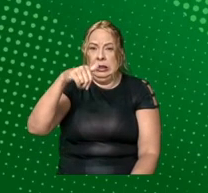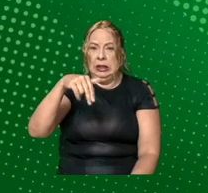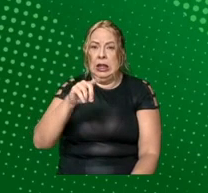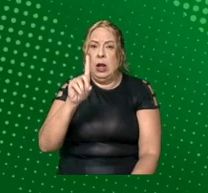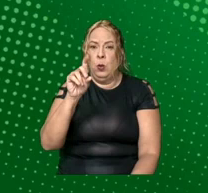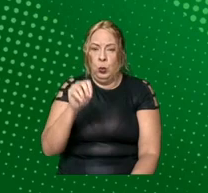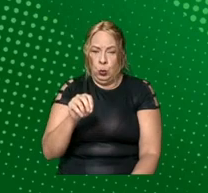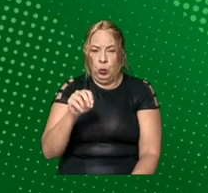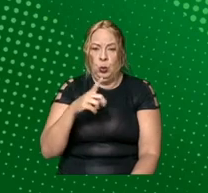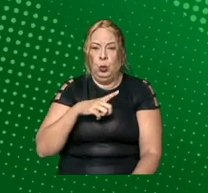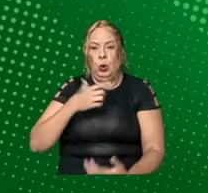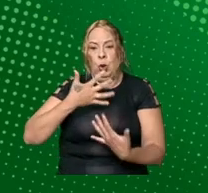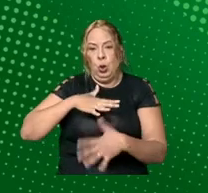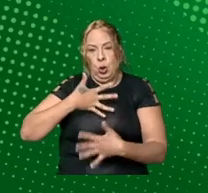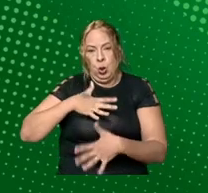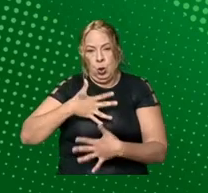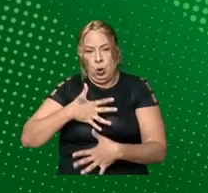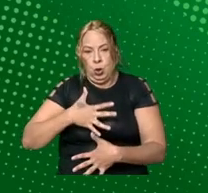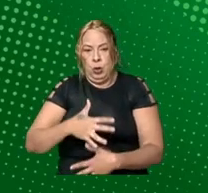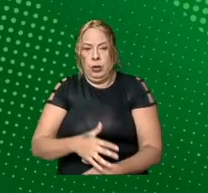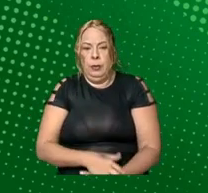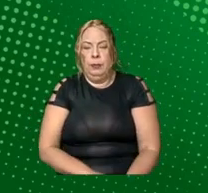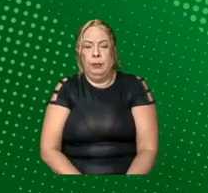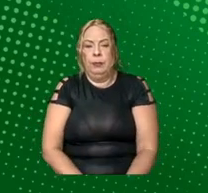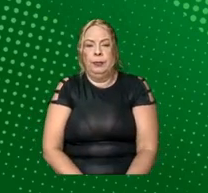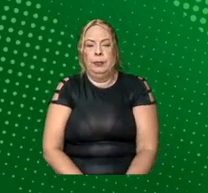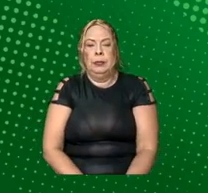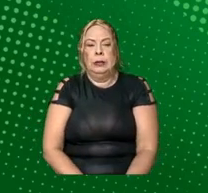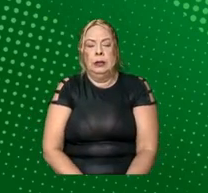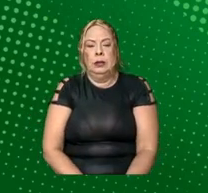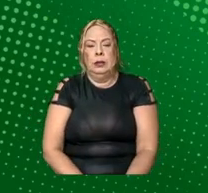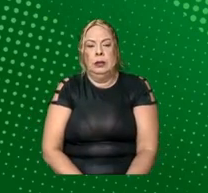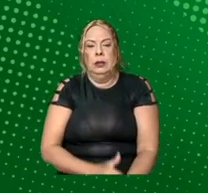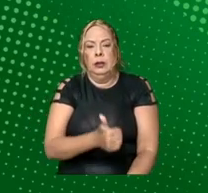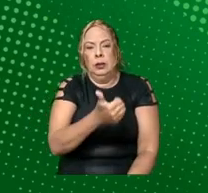Jazinaldo, de Glória, Parada Bar, Pé Quente, Regional Glória.